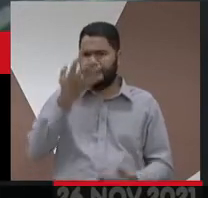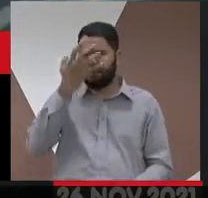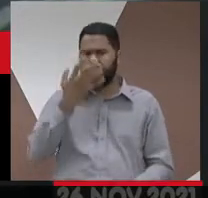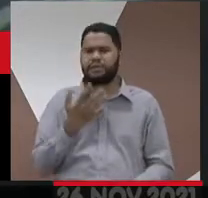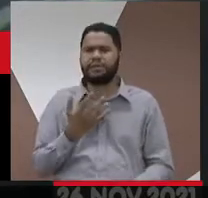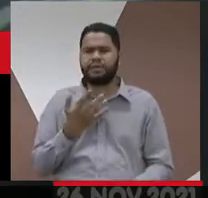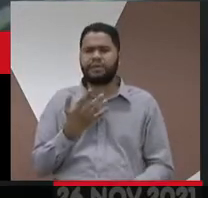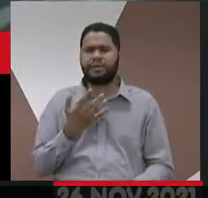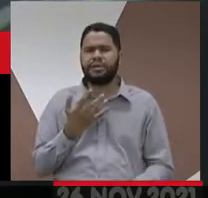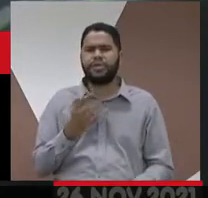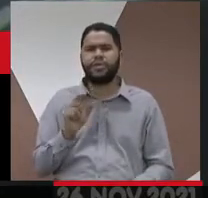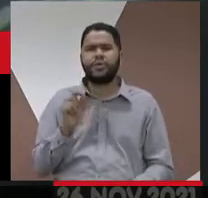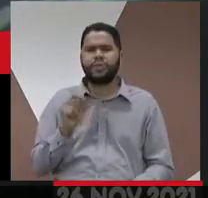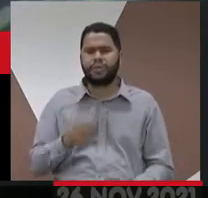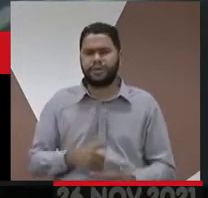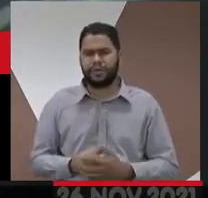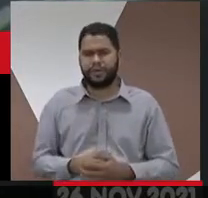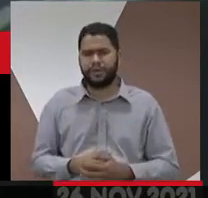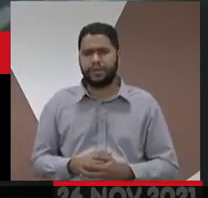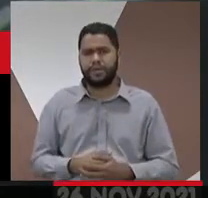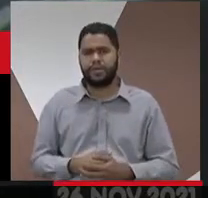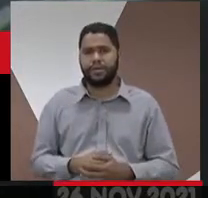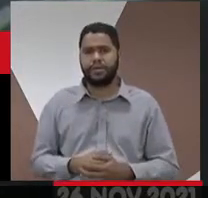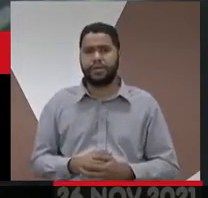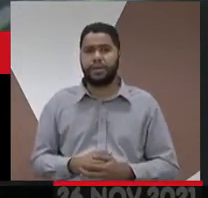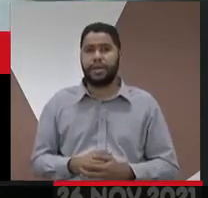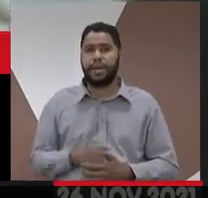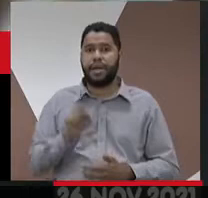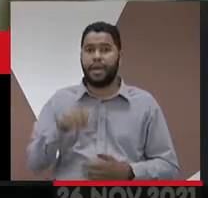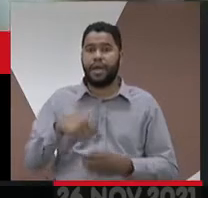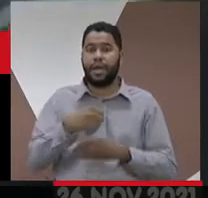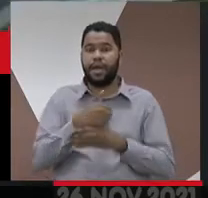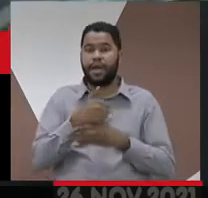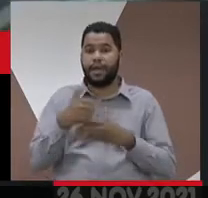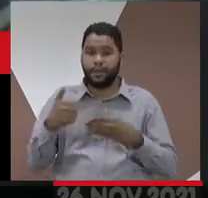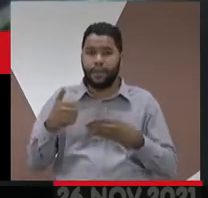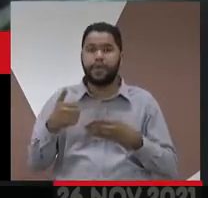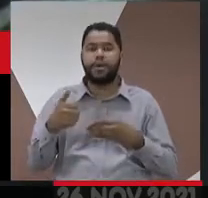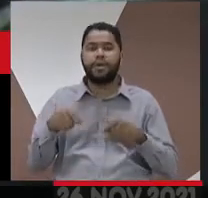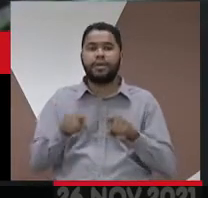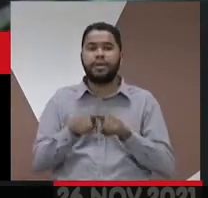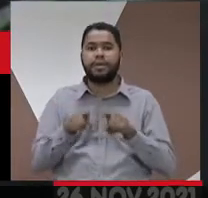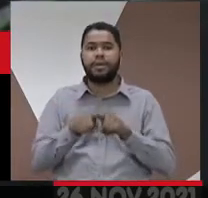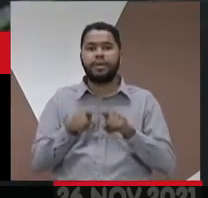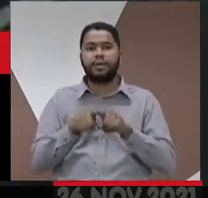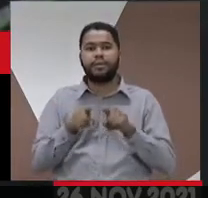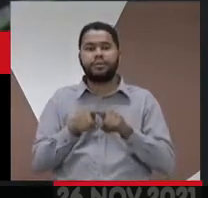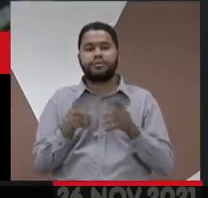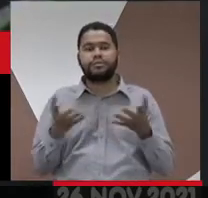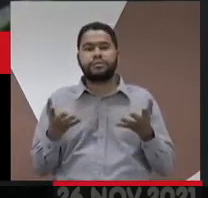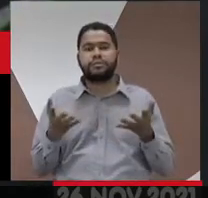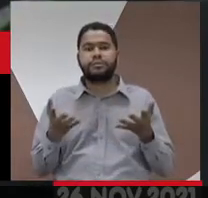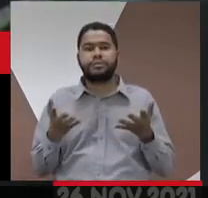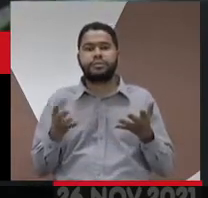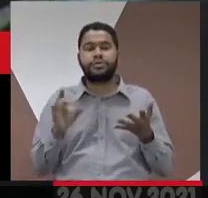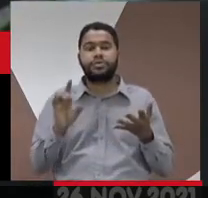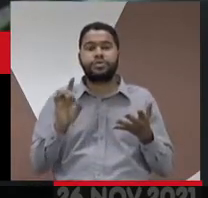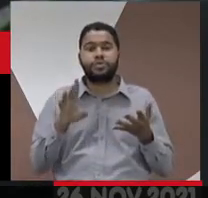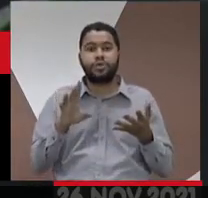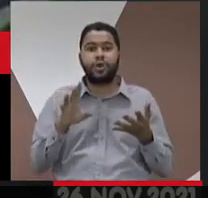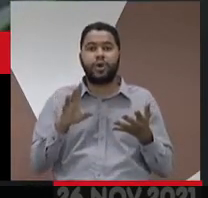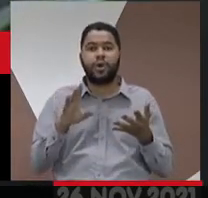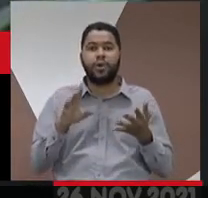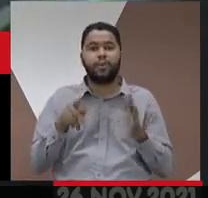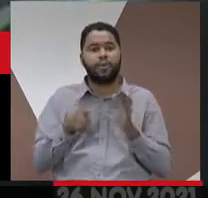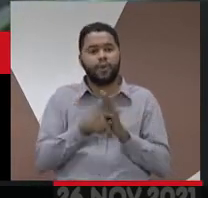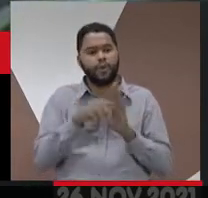a seriedade, isso é a moralidade, isso é a transparência, que são preceitos